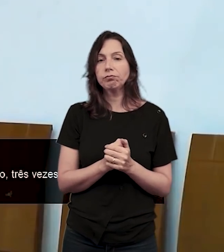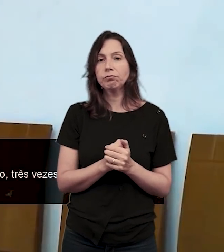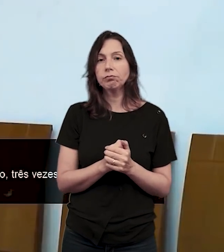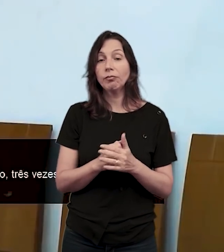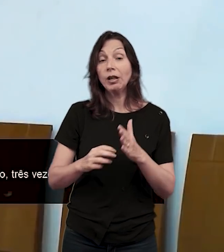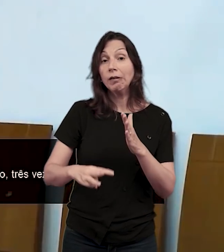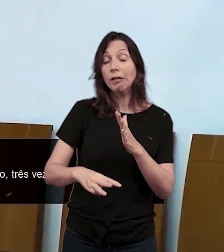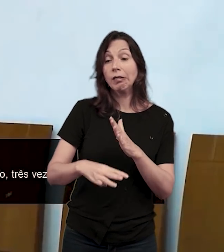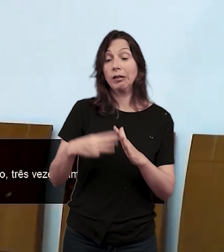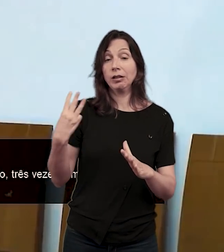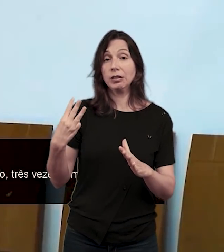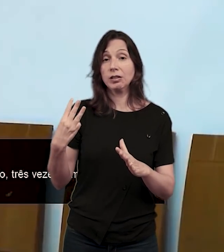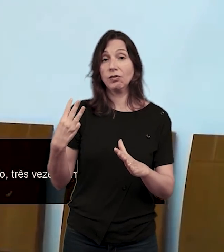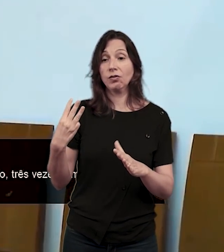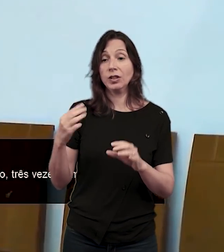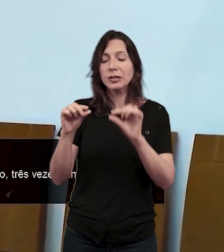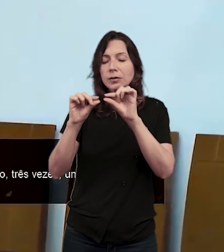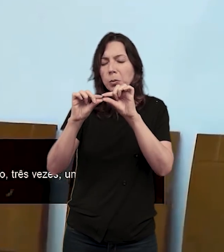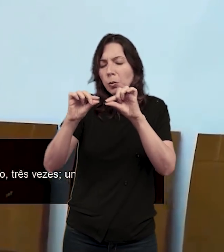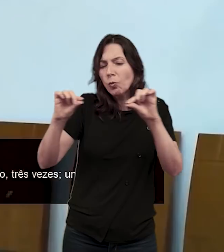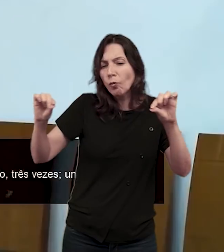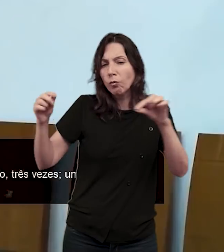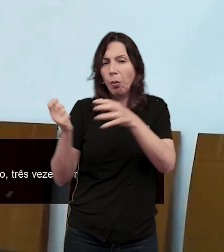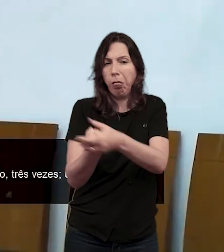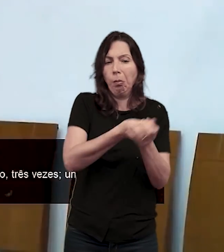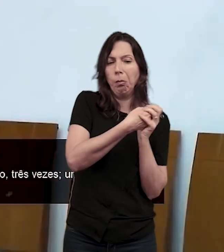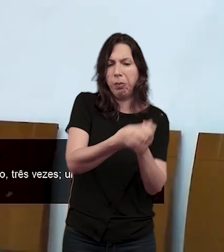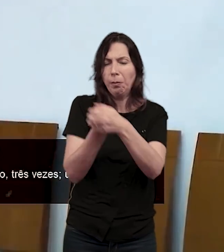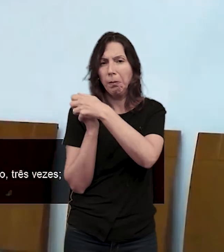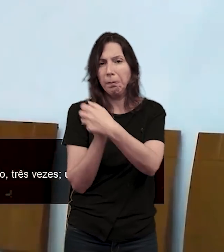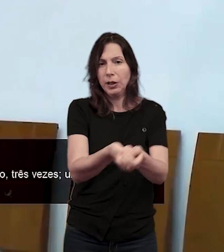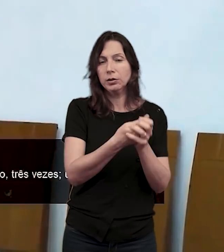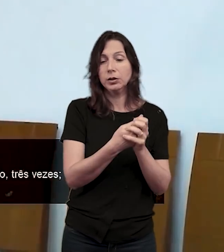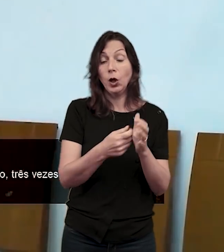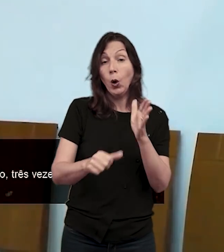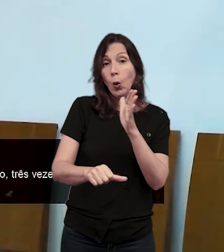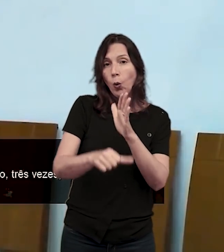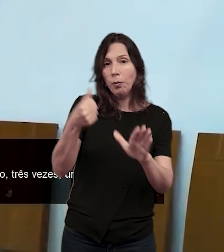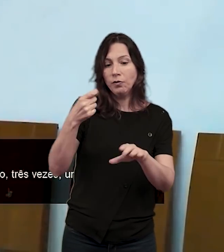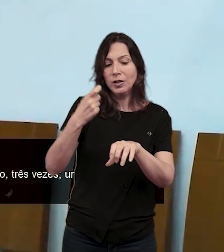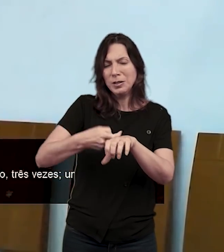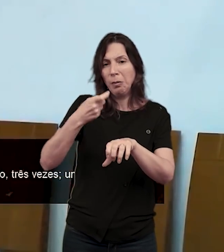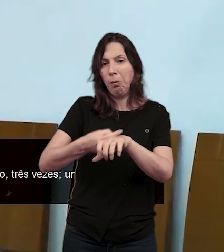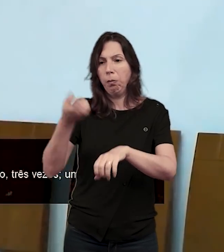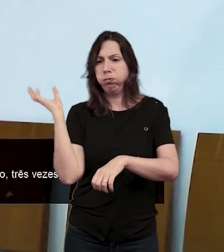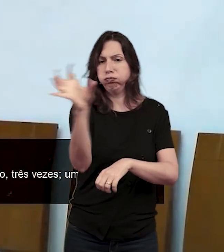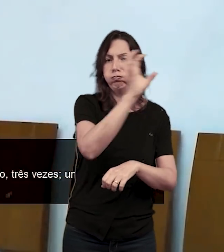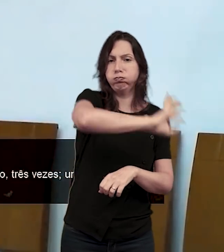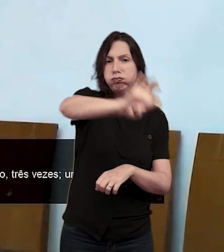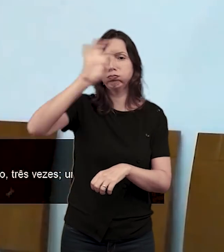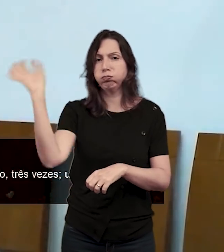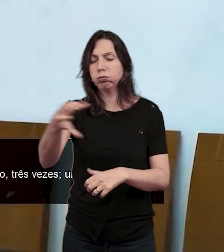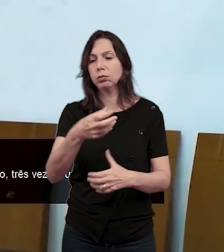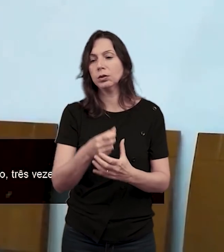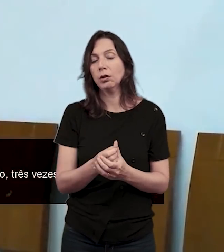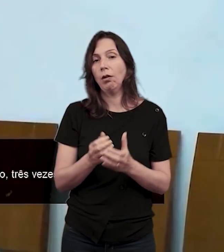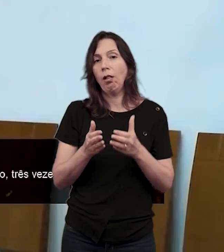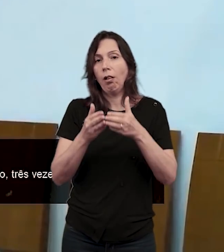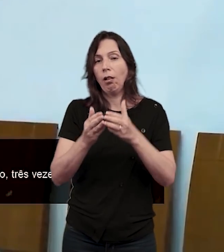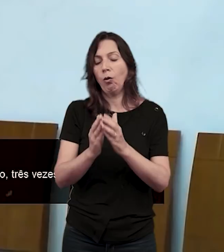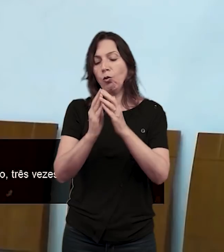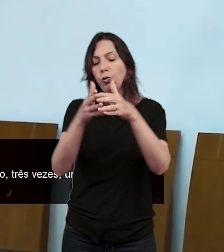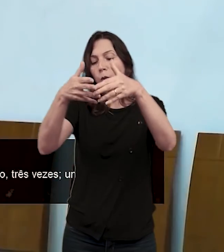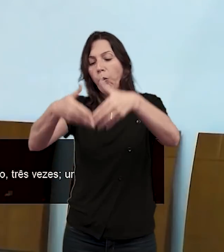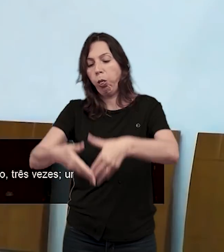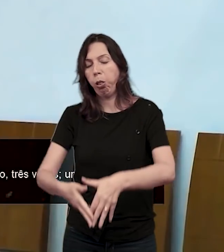3 vezes fustigados com varas, uma vez apedrejado, em naufrágio 3